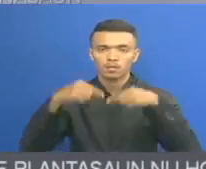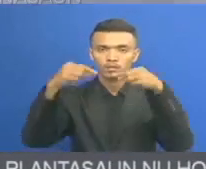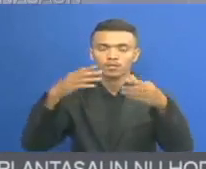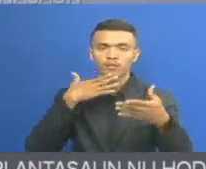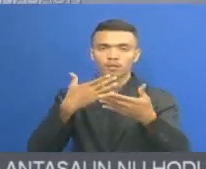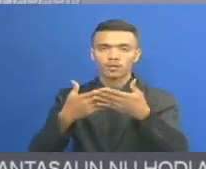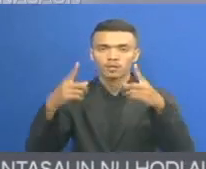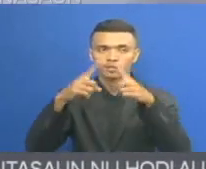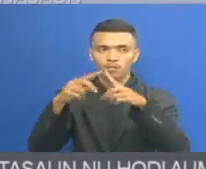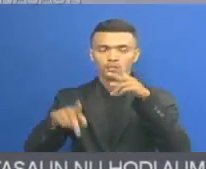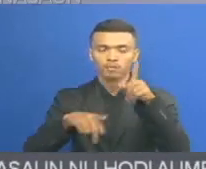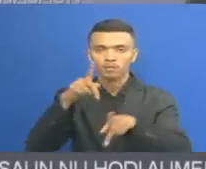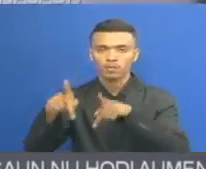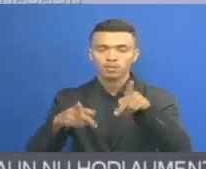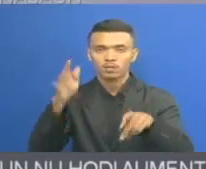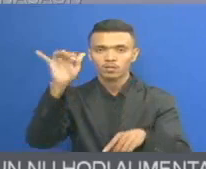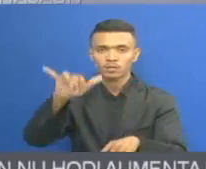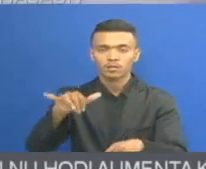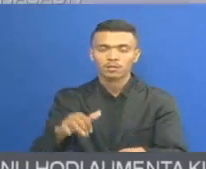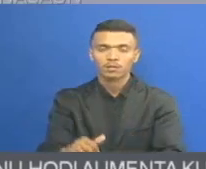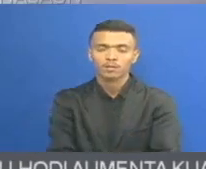direta ba população Sira e a base.